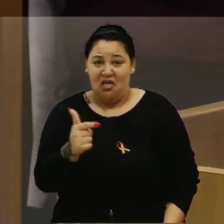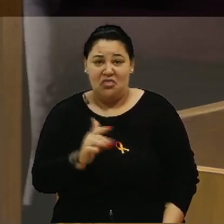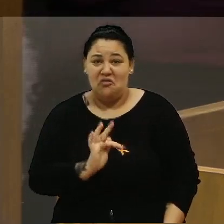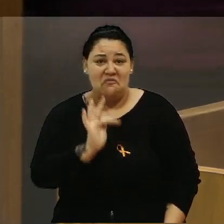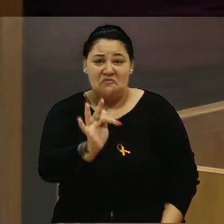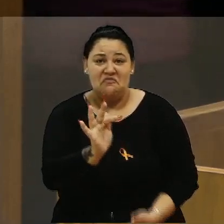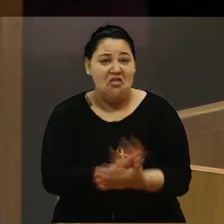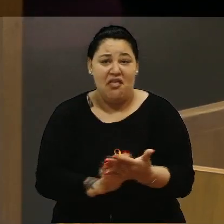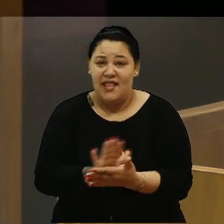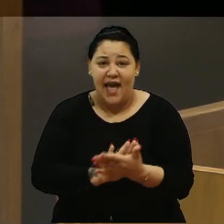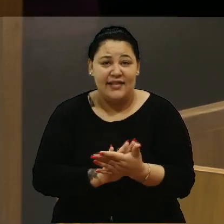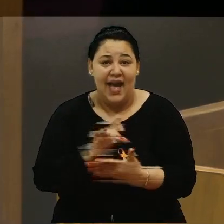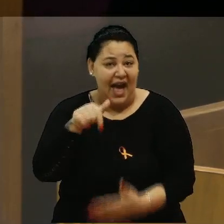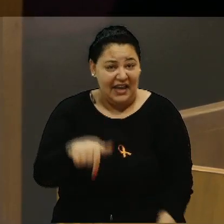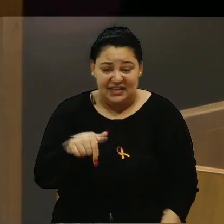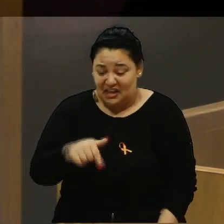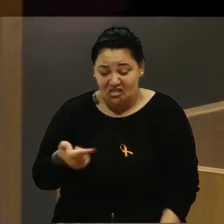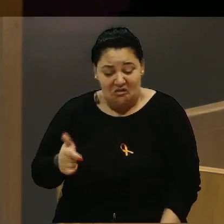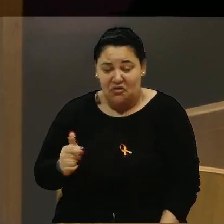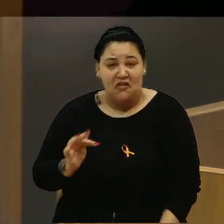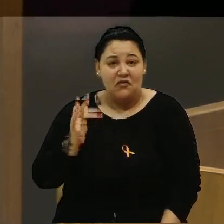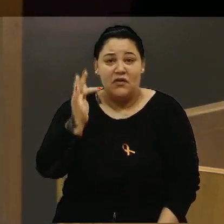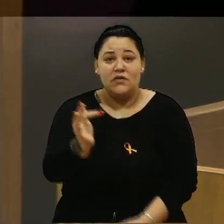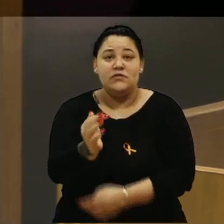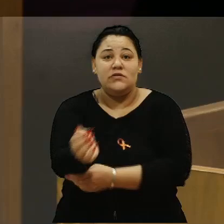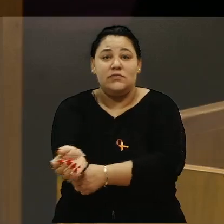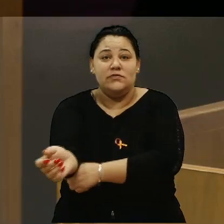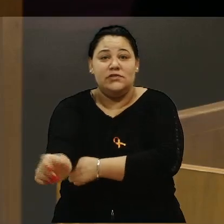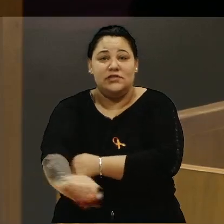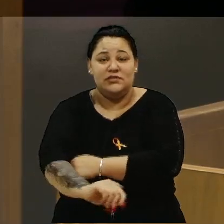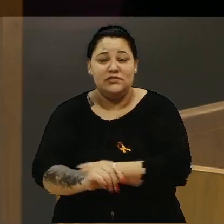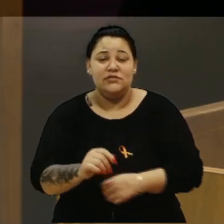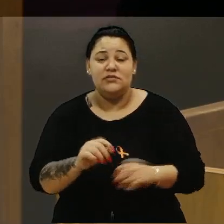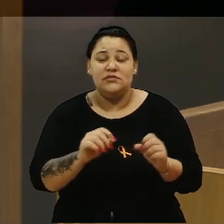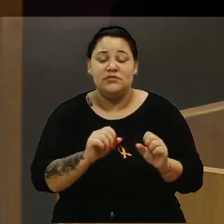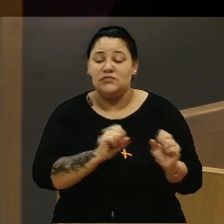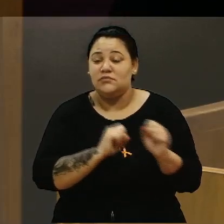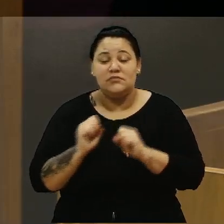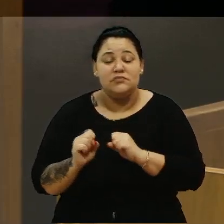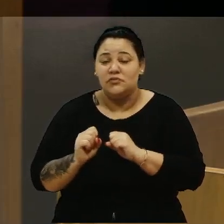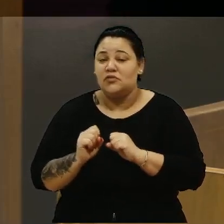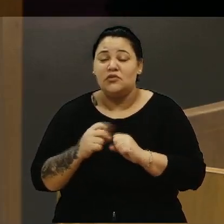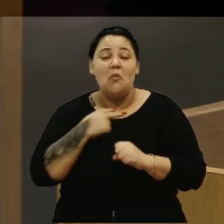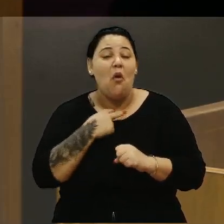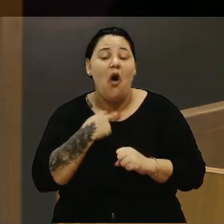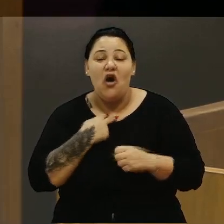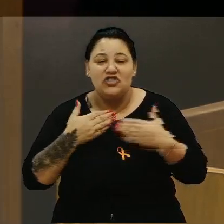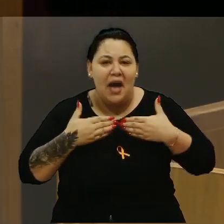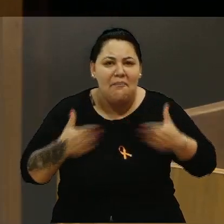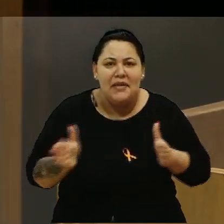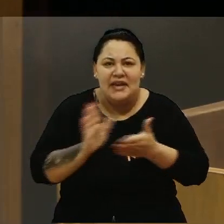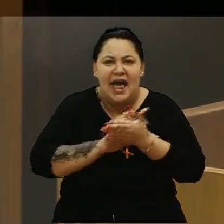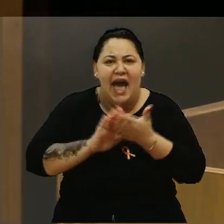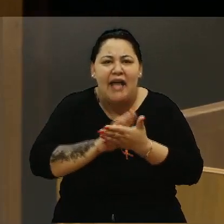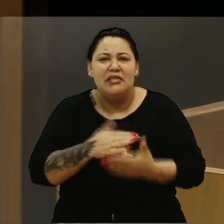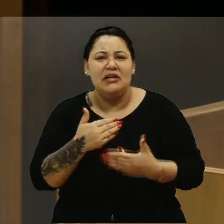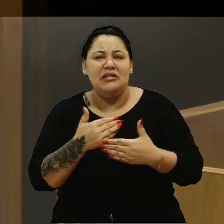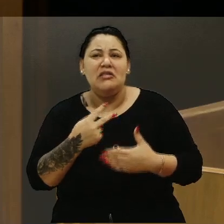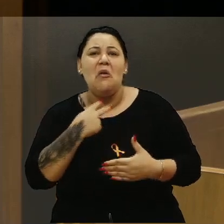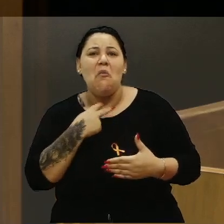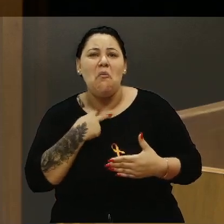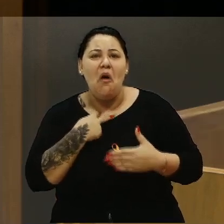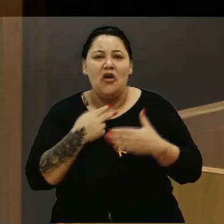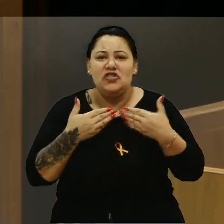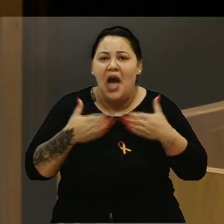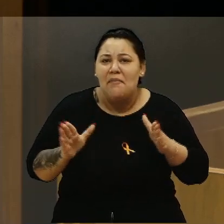não temos futuro em Vila Seca. Porque não se pode abrir nada, não se pode ter nada, não se pode ter uma empresa, não se pode fazer uma